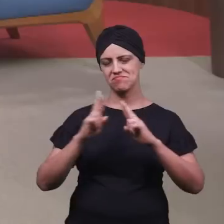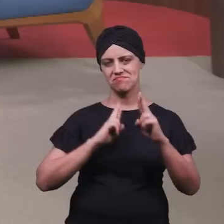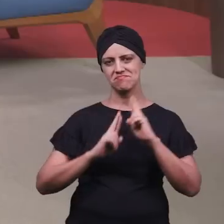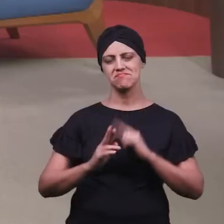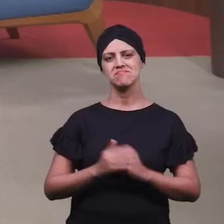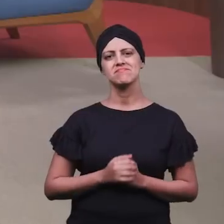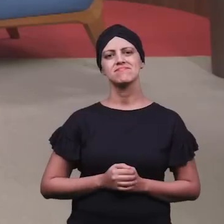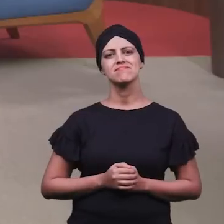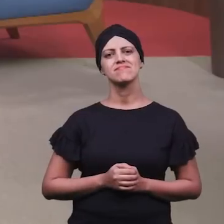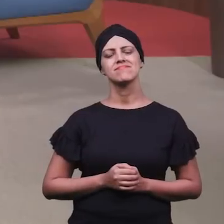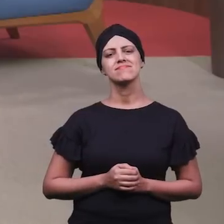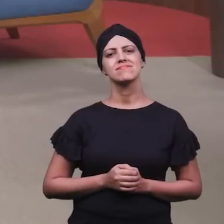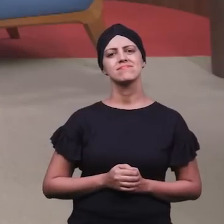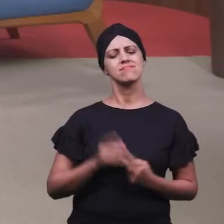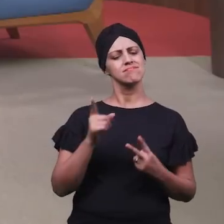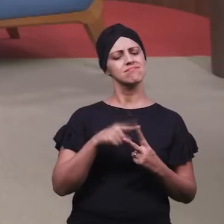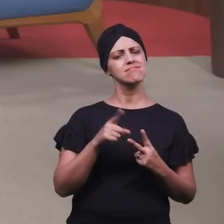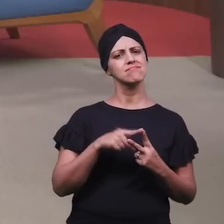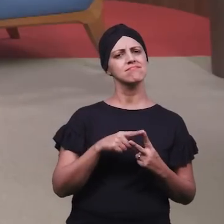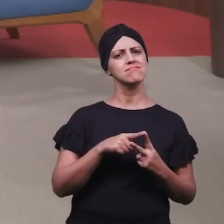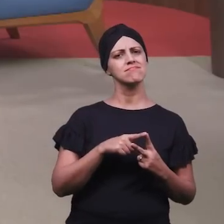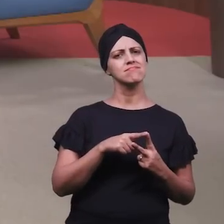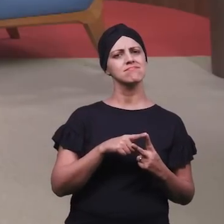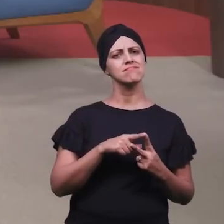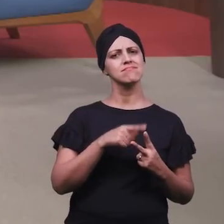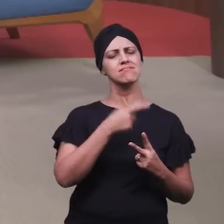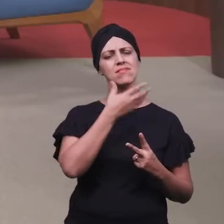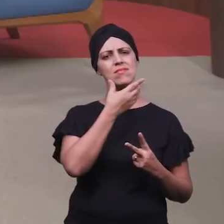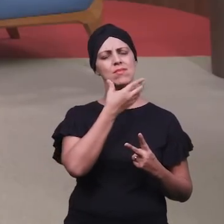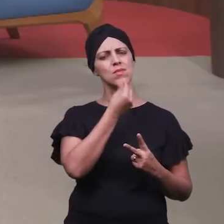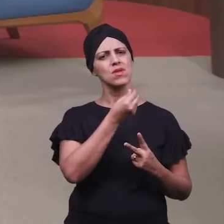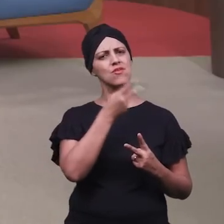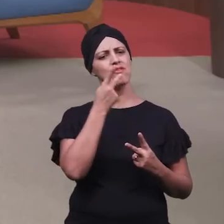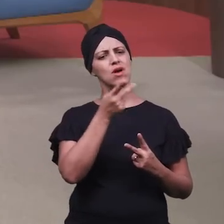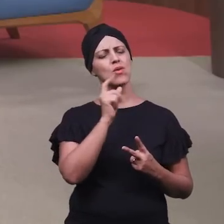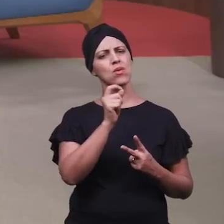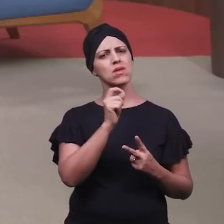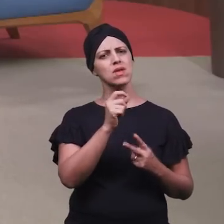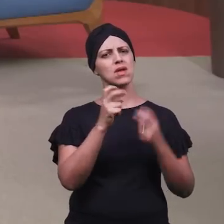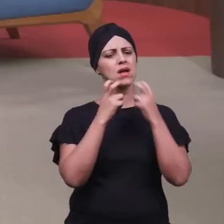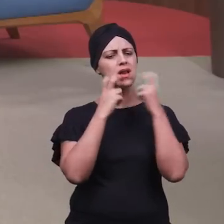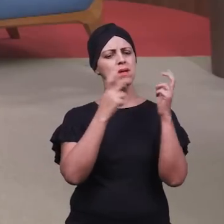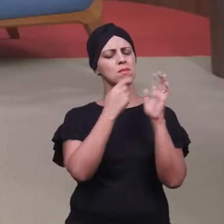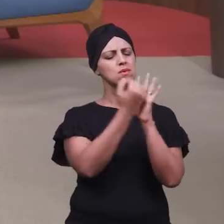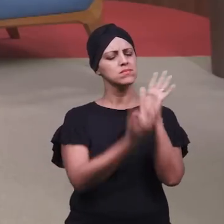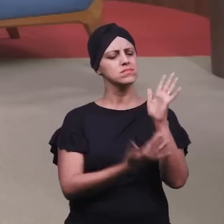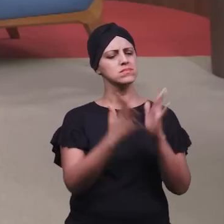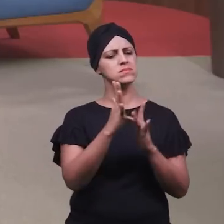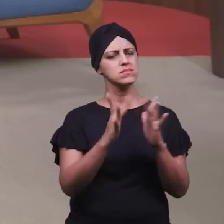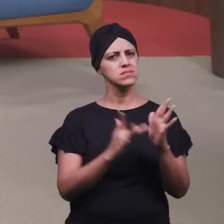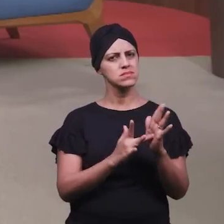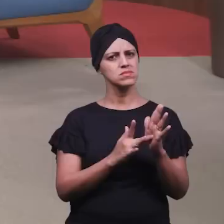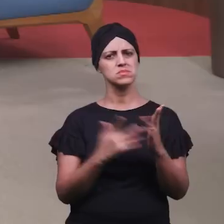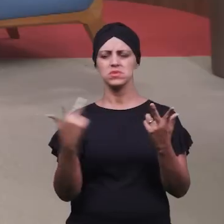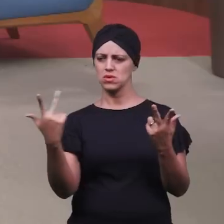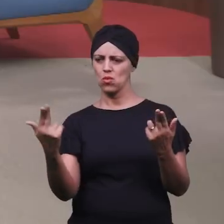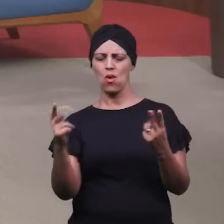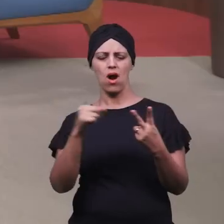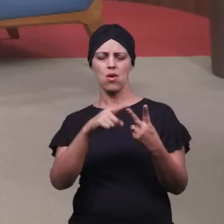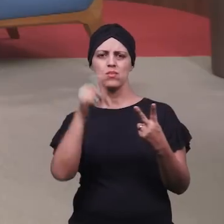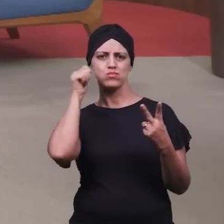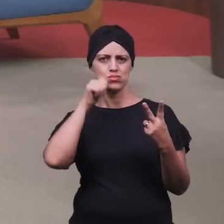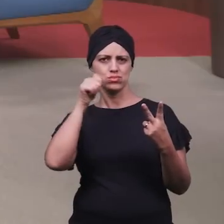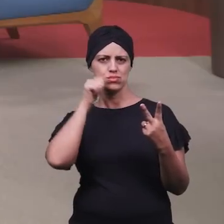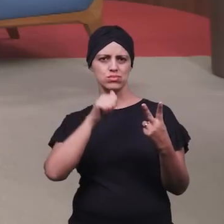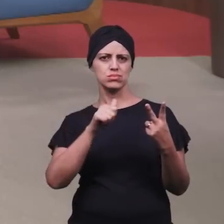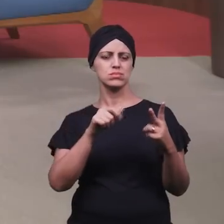obrigado a Nélia e obrigado a todos os demais que enviaram. Daniel, o Gustavo ele diz o seguinte, que as doutrinas são clamor pelo sangue, tá tudo certo,